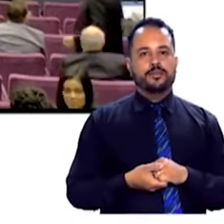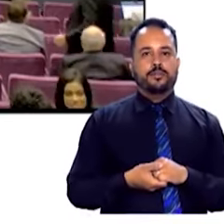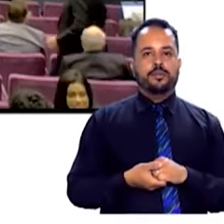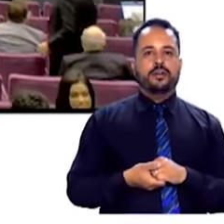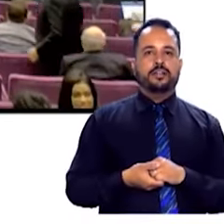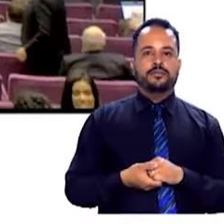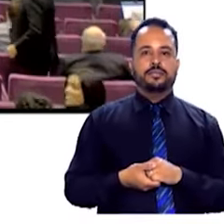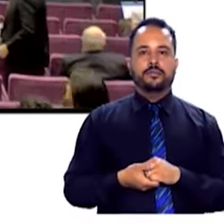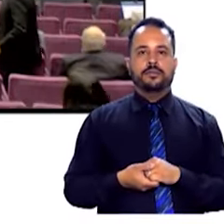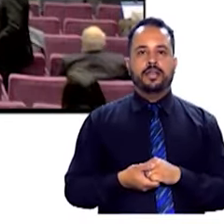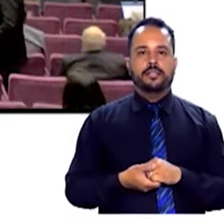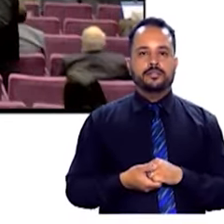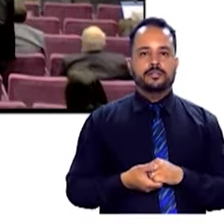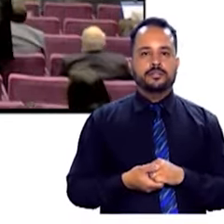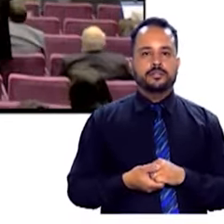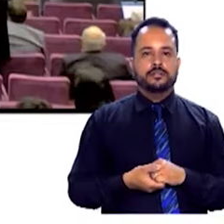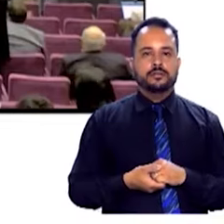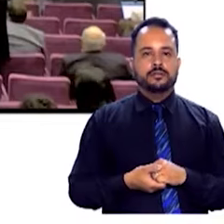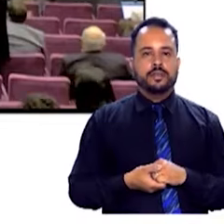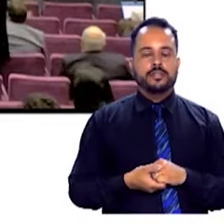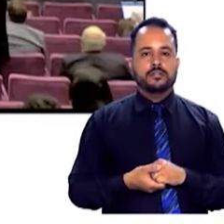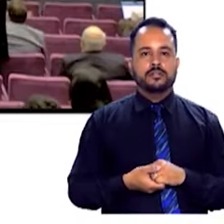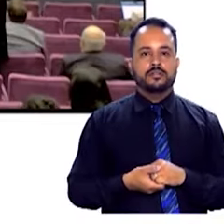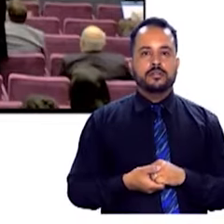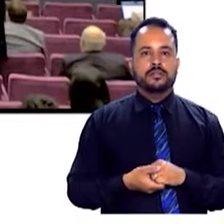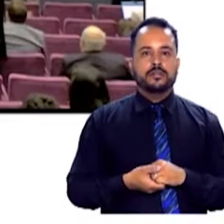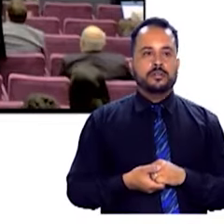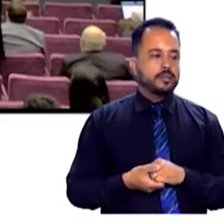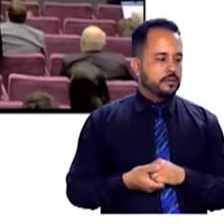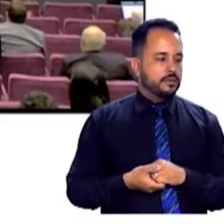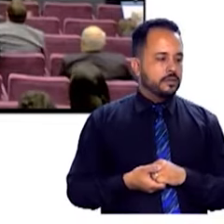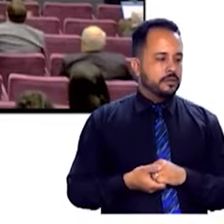painel senhoras e senhores emid